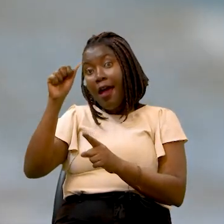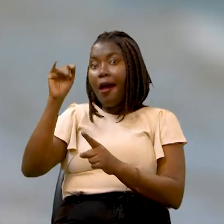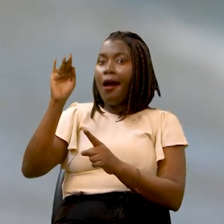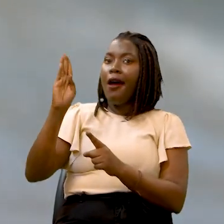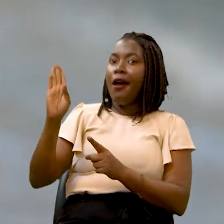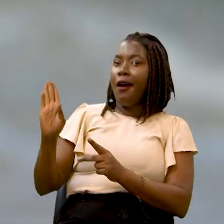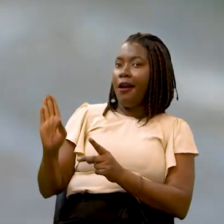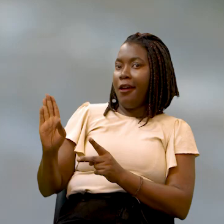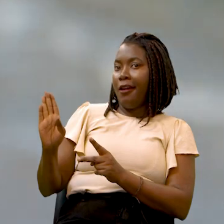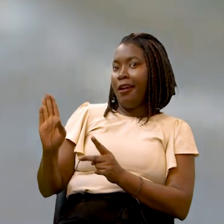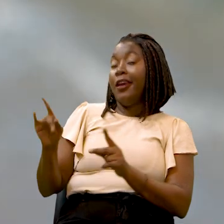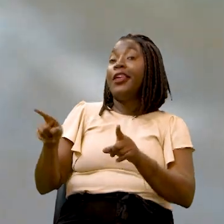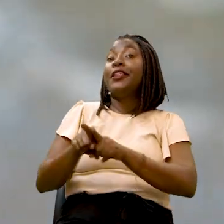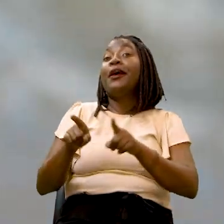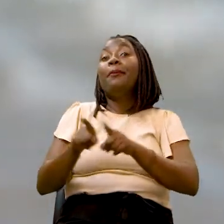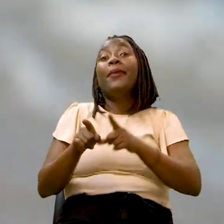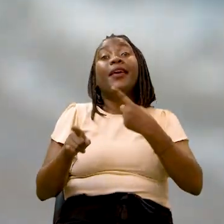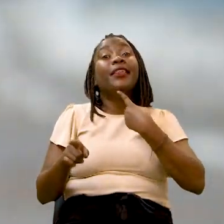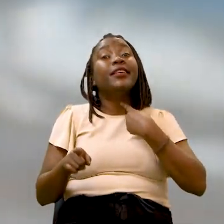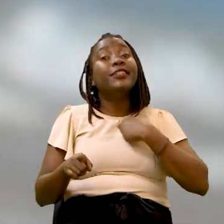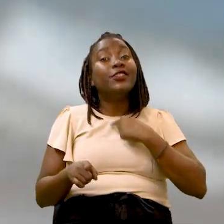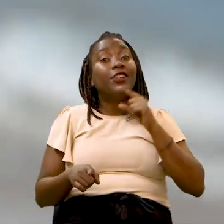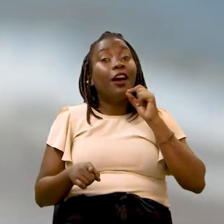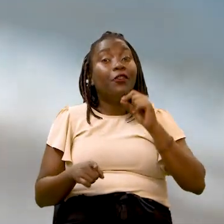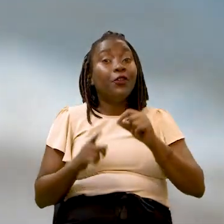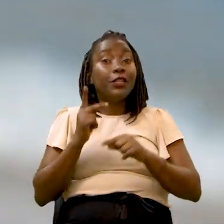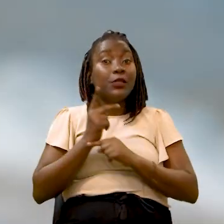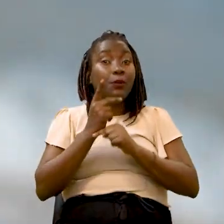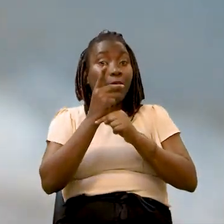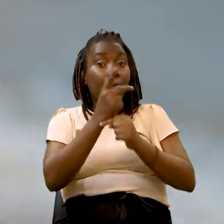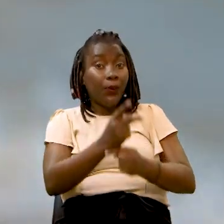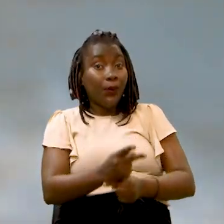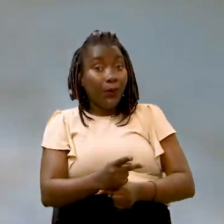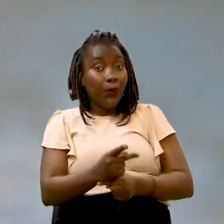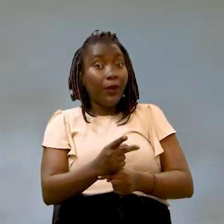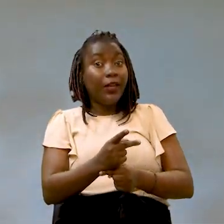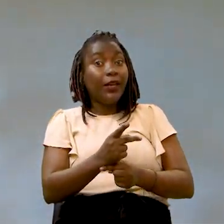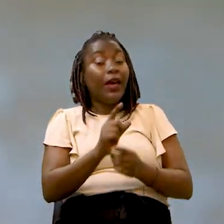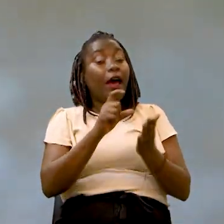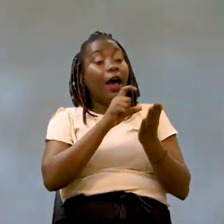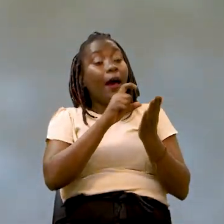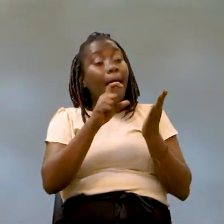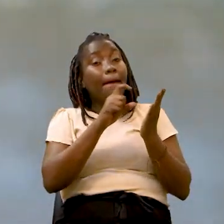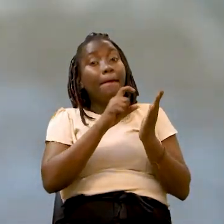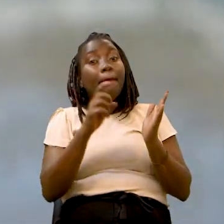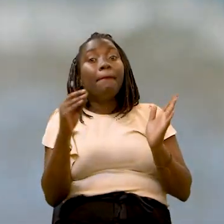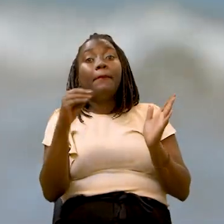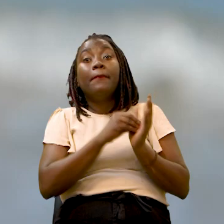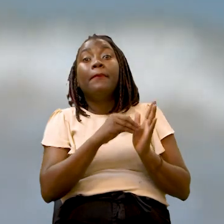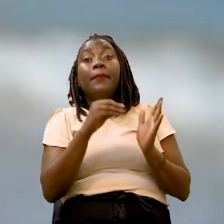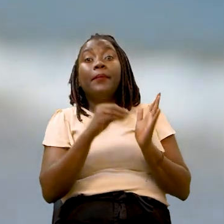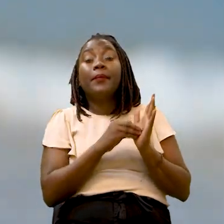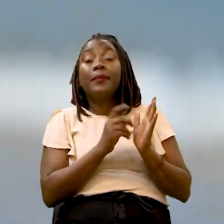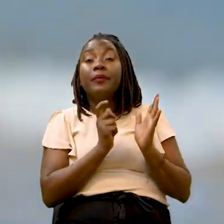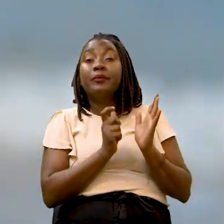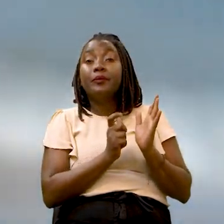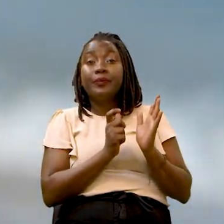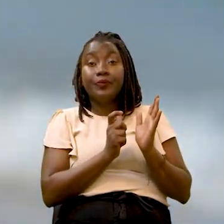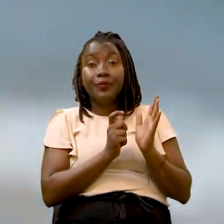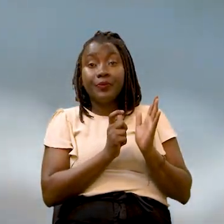quanto B. Também é desejável que se procure a menção de que seja um